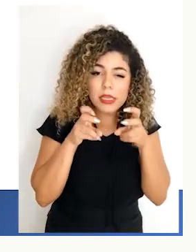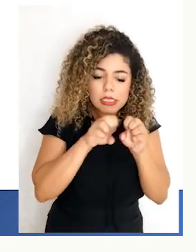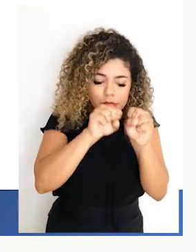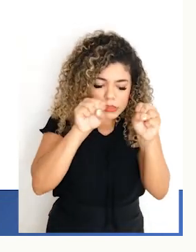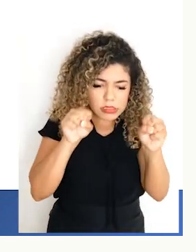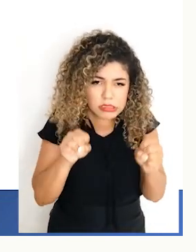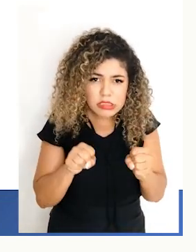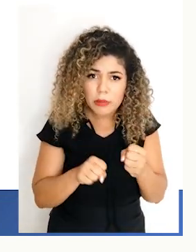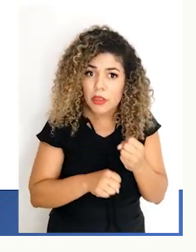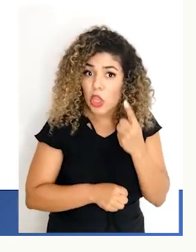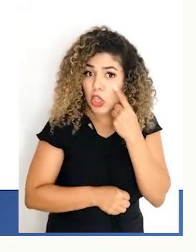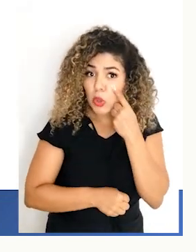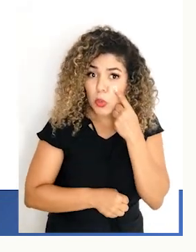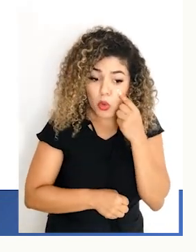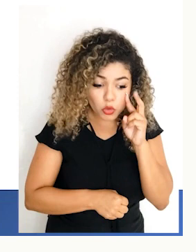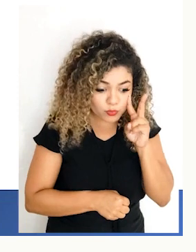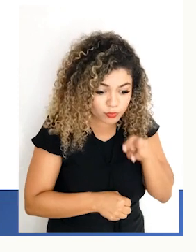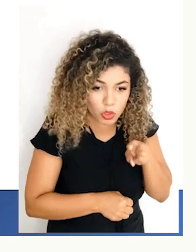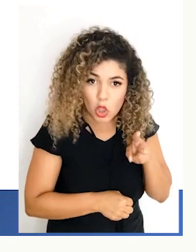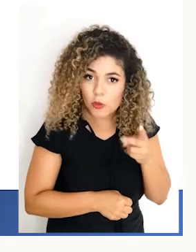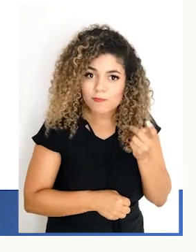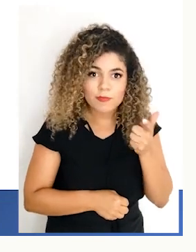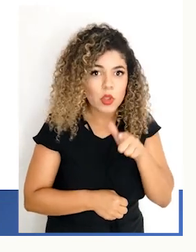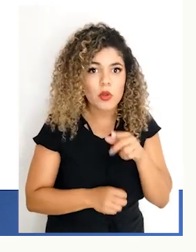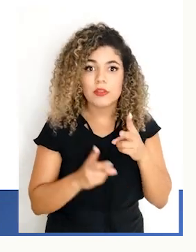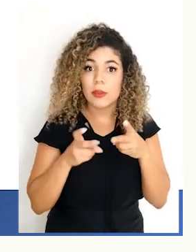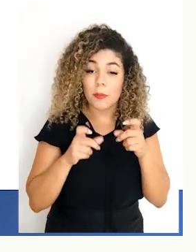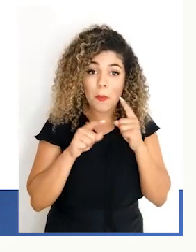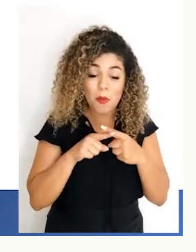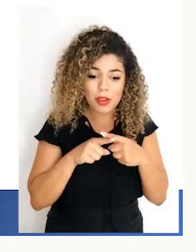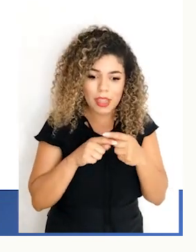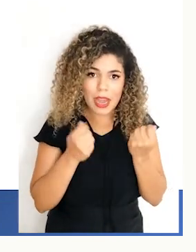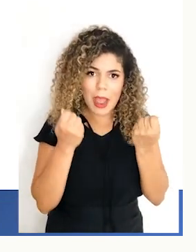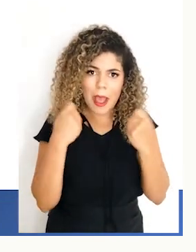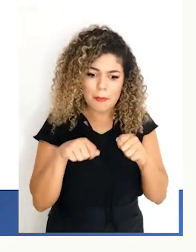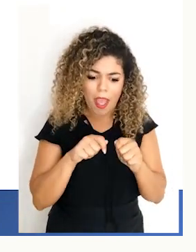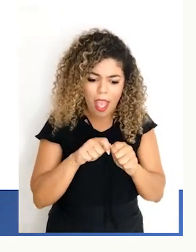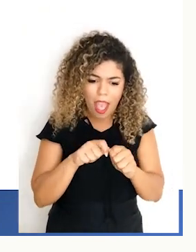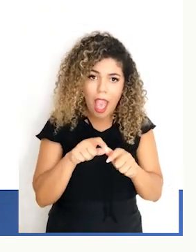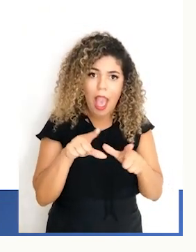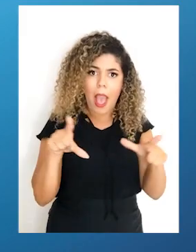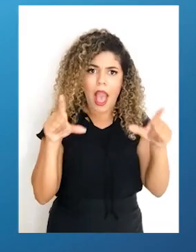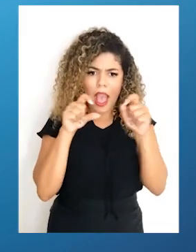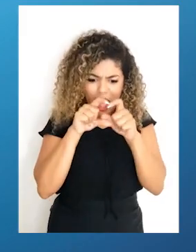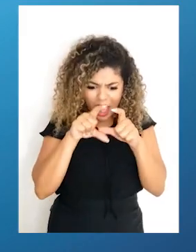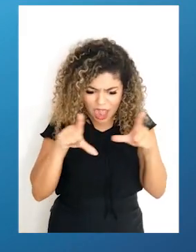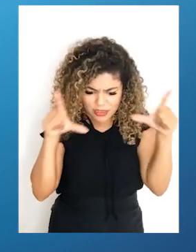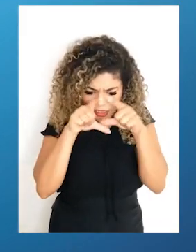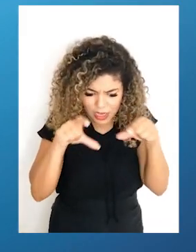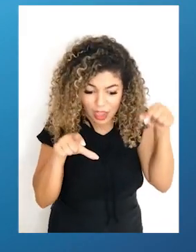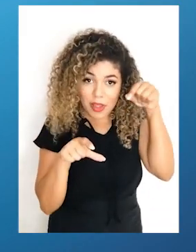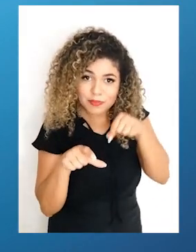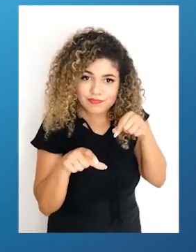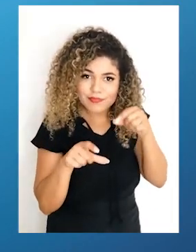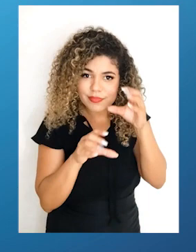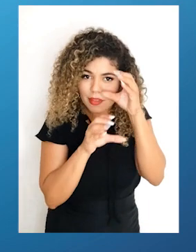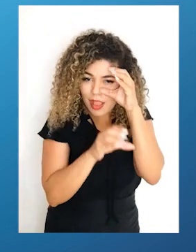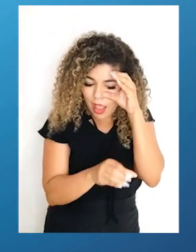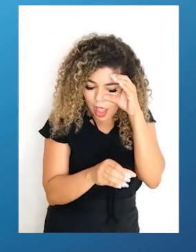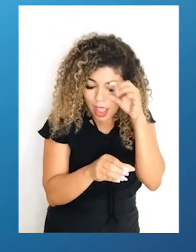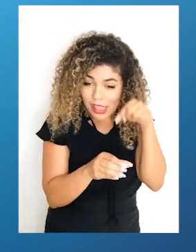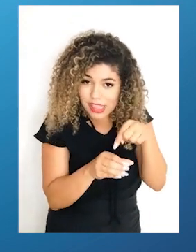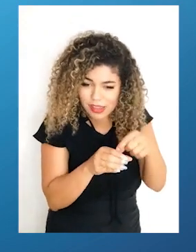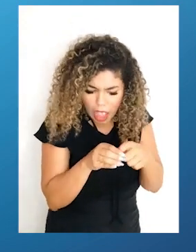de aumentar a observação dessa imagem através dessa lente objetiva. Quais são as partes